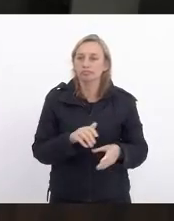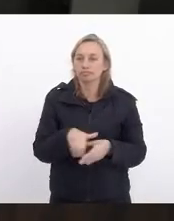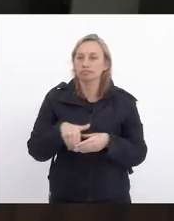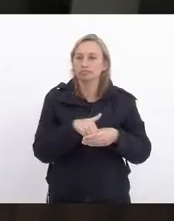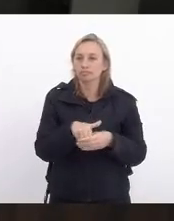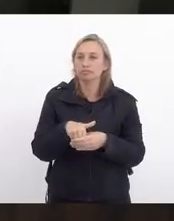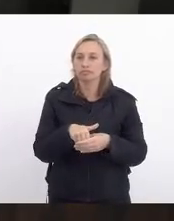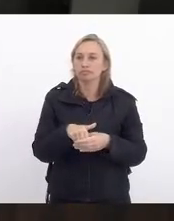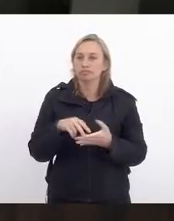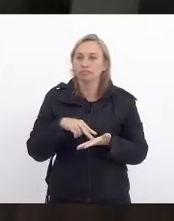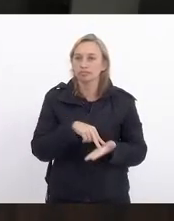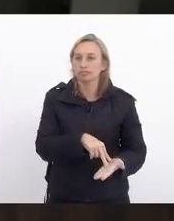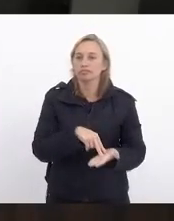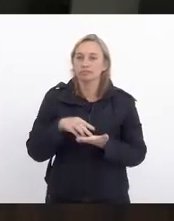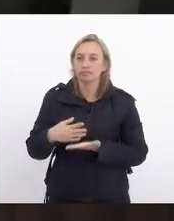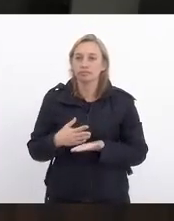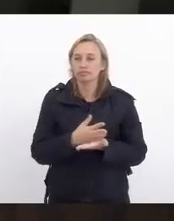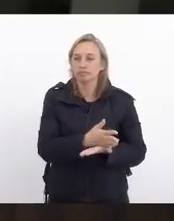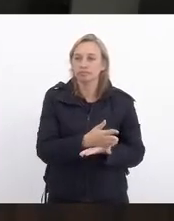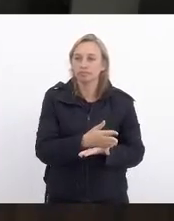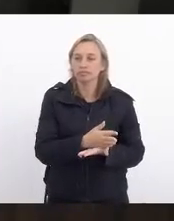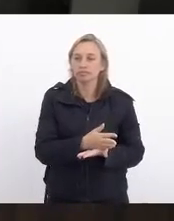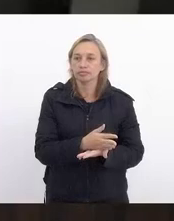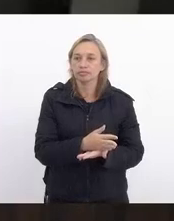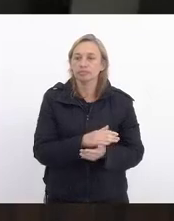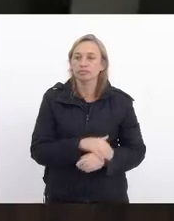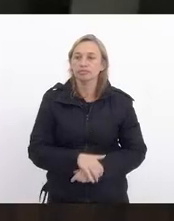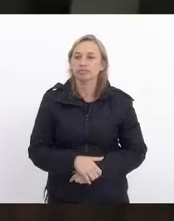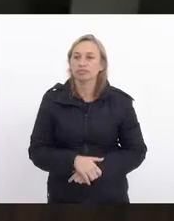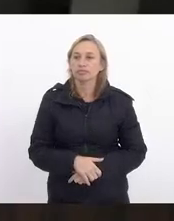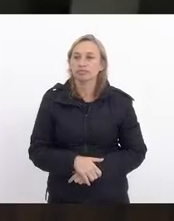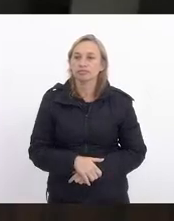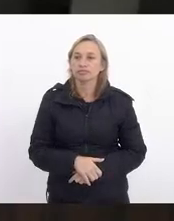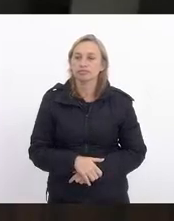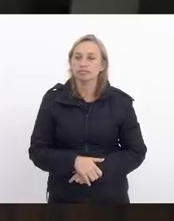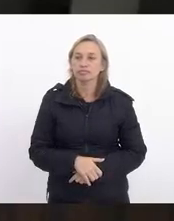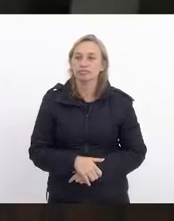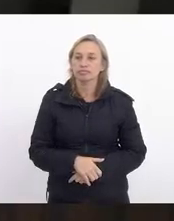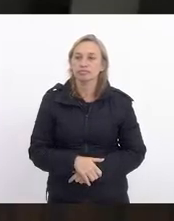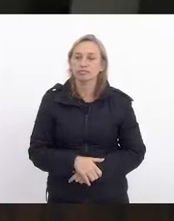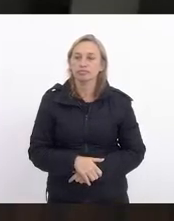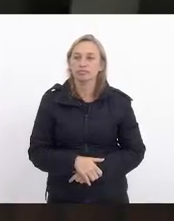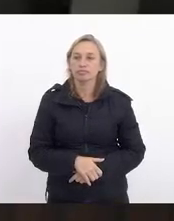e votação se ele quer aprovam permaneçam Como estão aprovada vai à promulgação